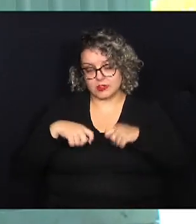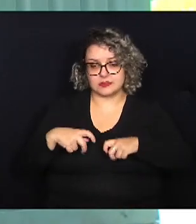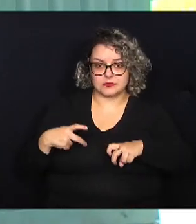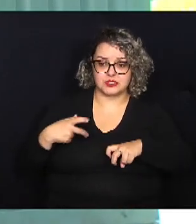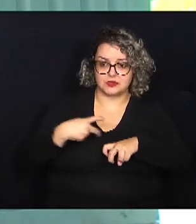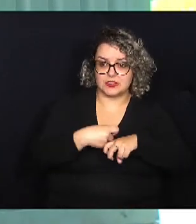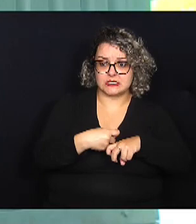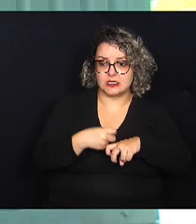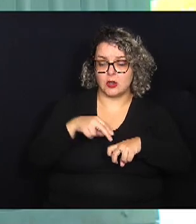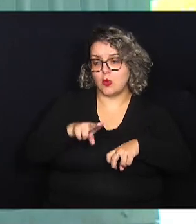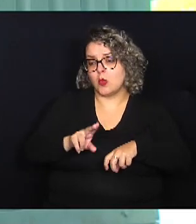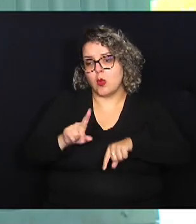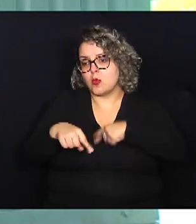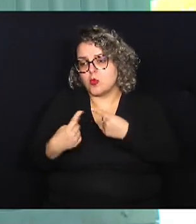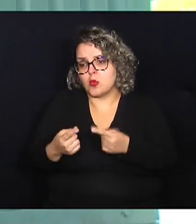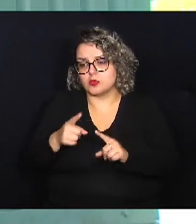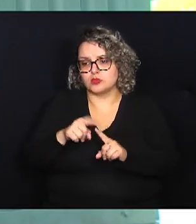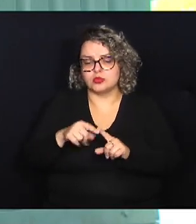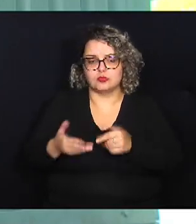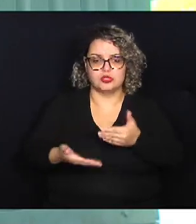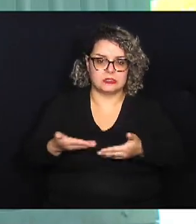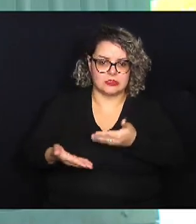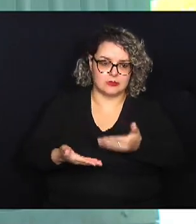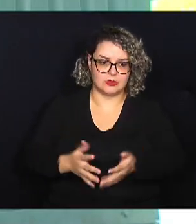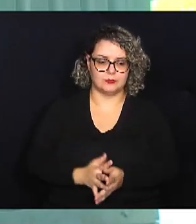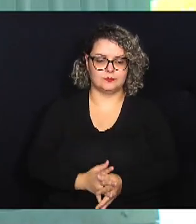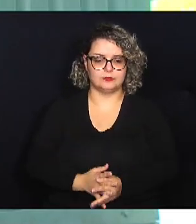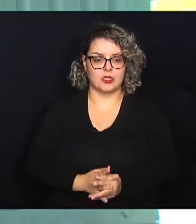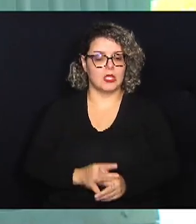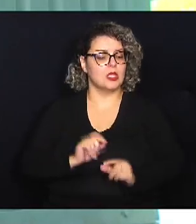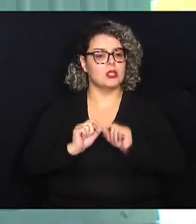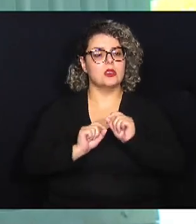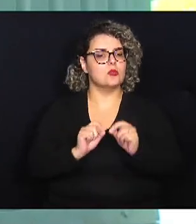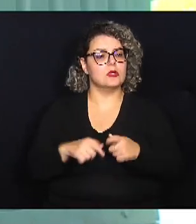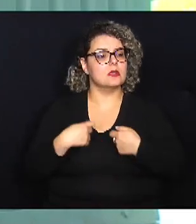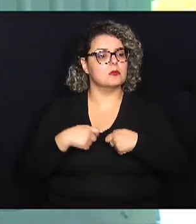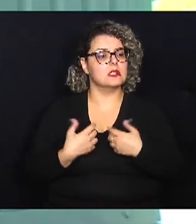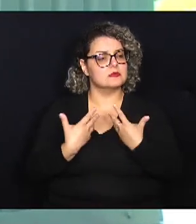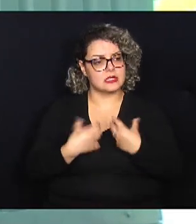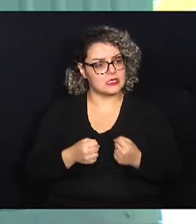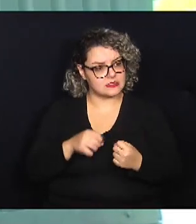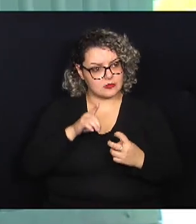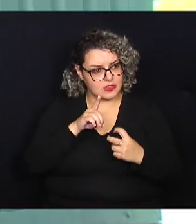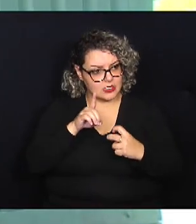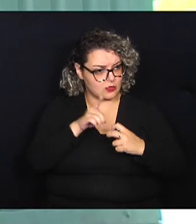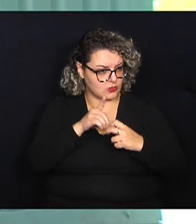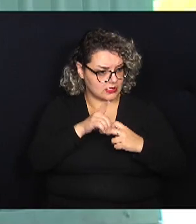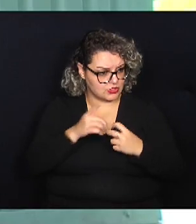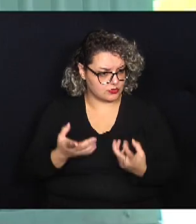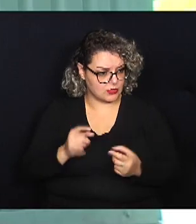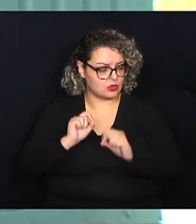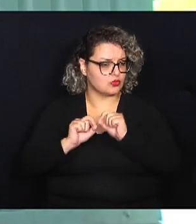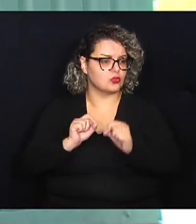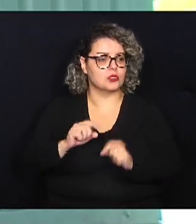qualquer outro tipo de tratamento. E o que é preciso para receber o atendimento? O que os donos precisam